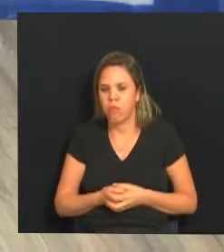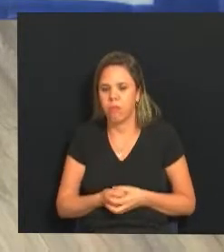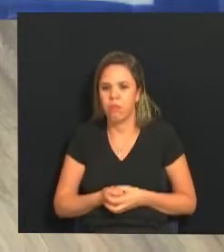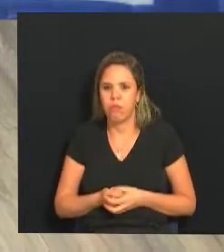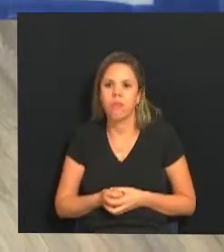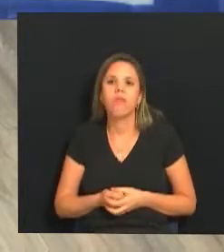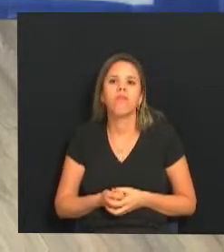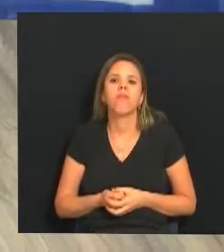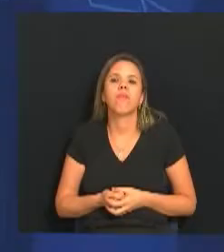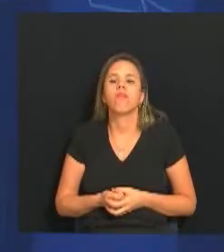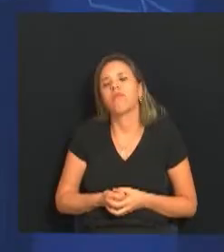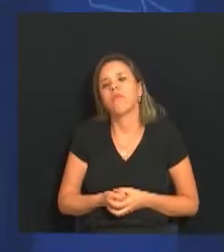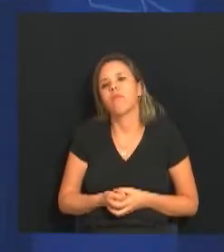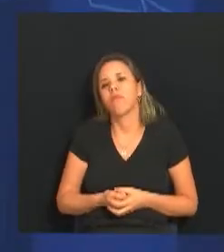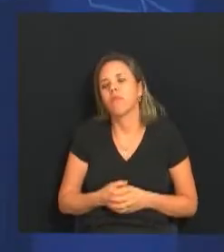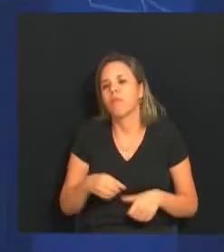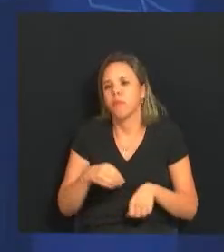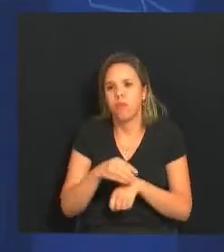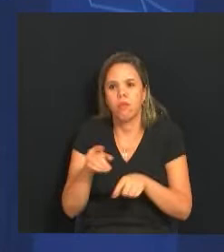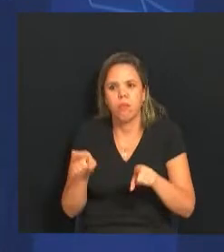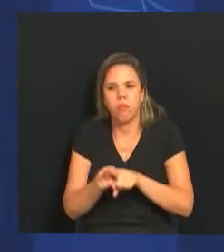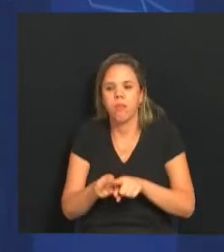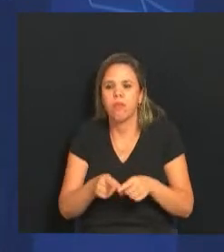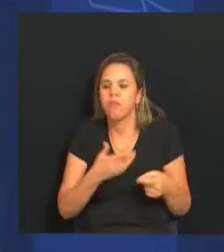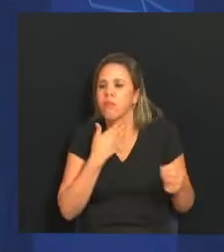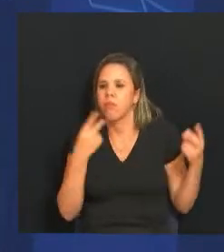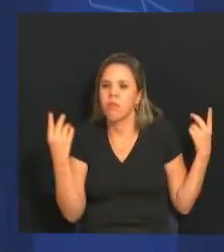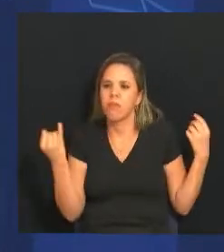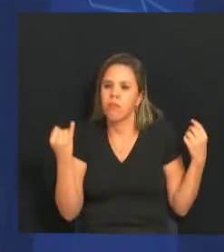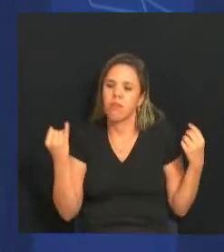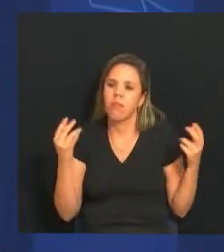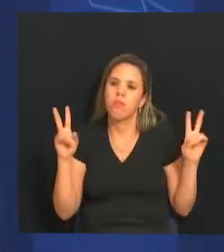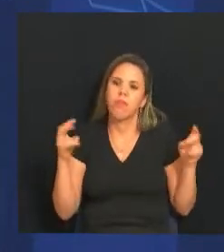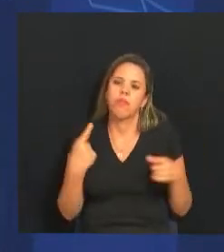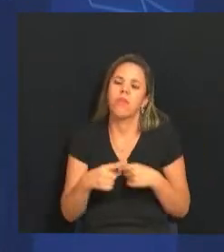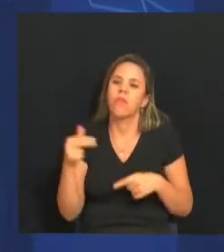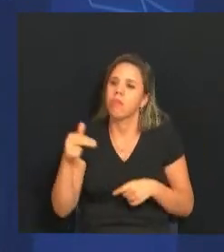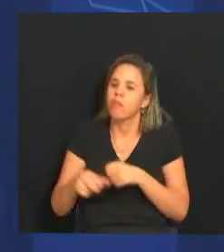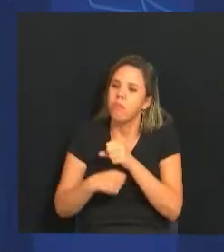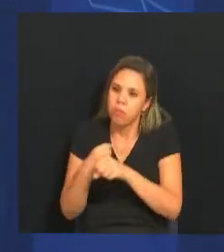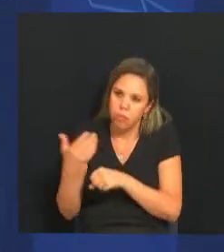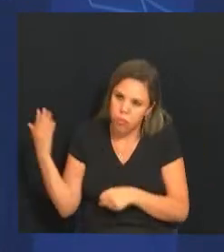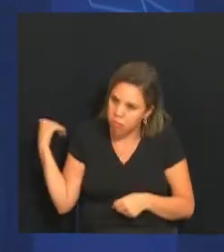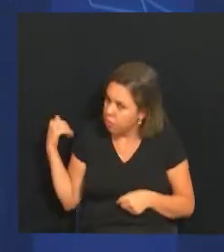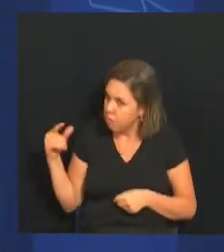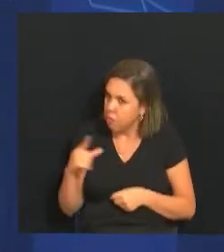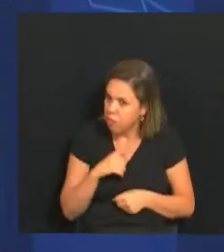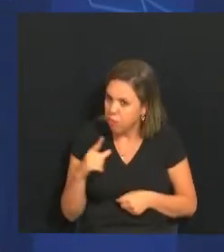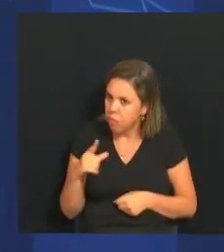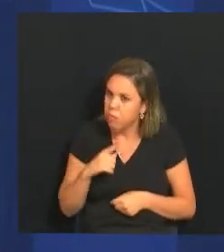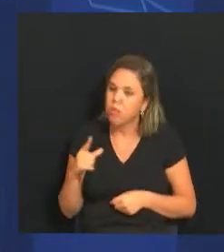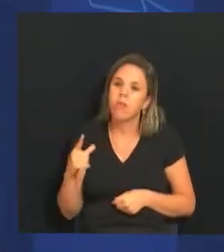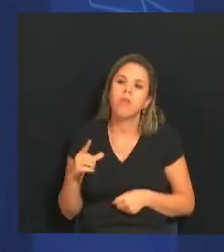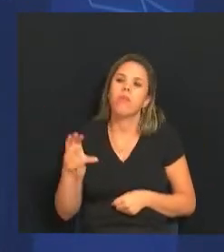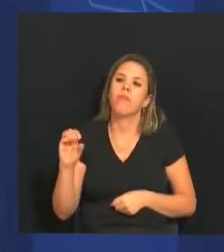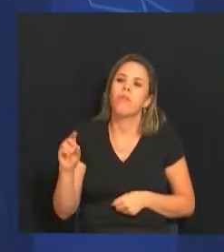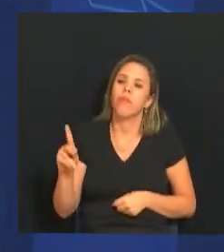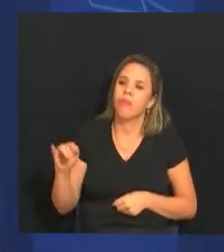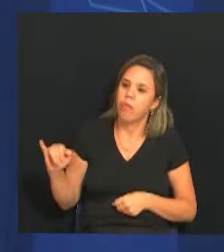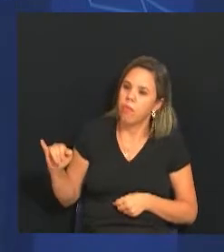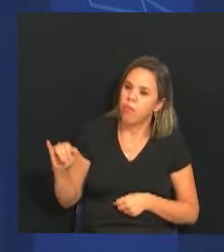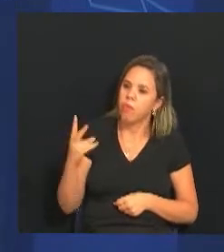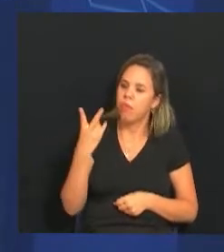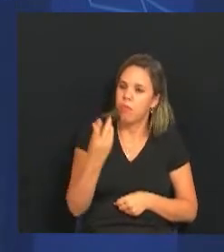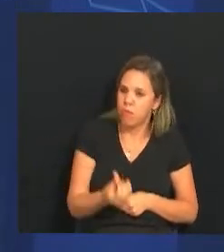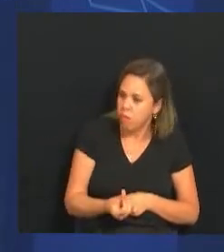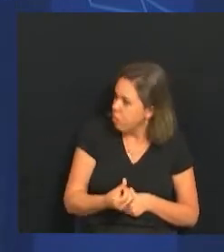aqui, Renata, para a gente trazer também para esse debate que é muito importante, porque em novembro do ano passado nós tivemos a COP26, a Conferência